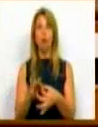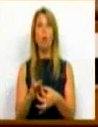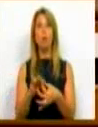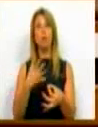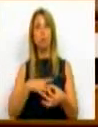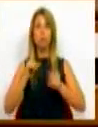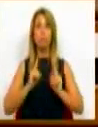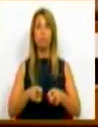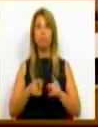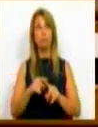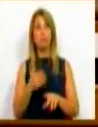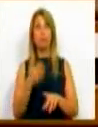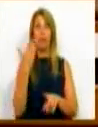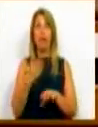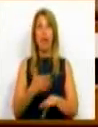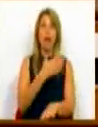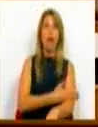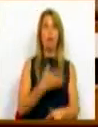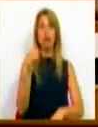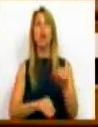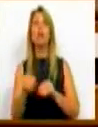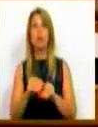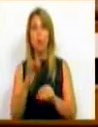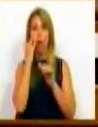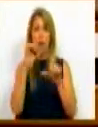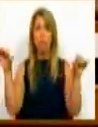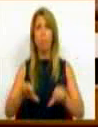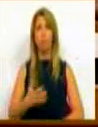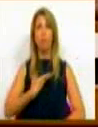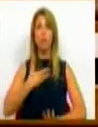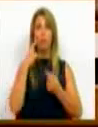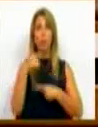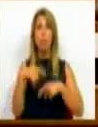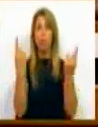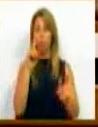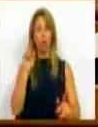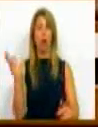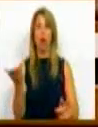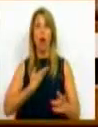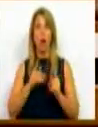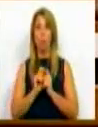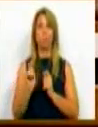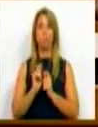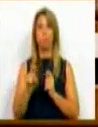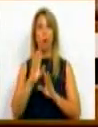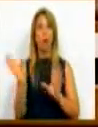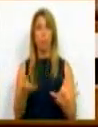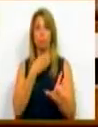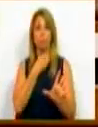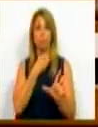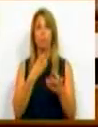vésperas de eleições. Agravamos a dívida pública e chegamos a recordes de incumprimento e insolvência de